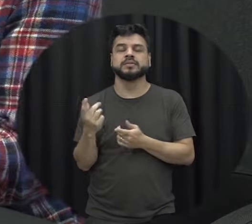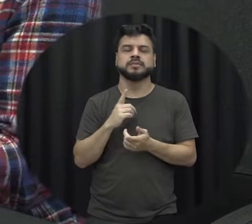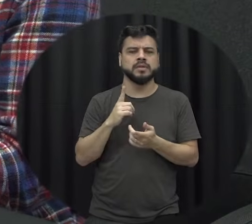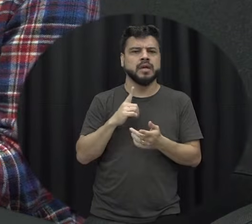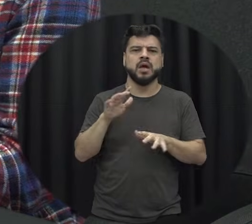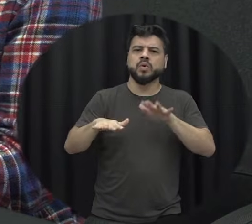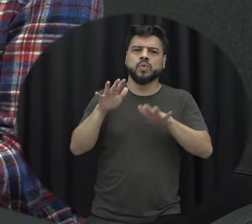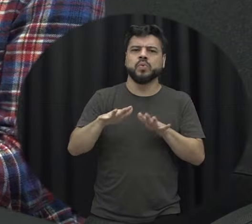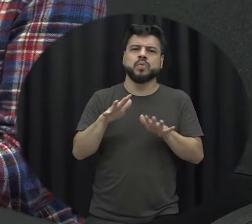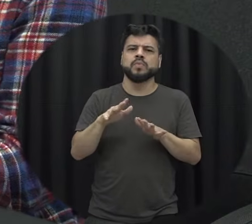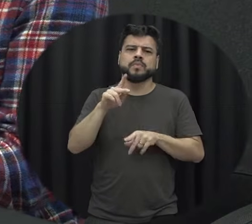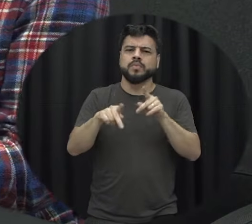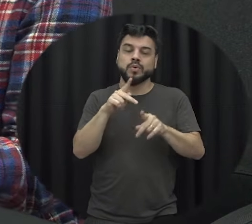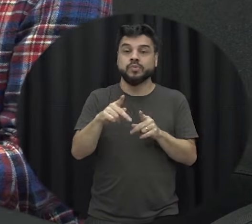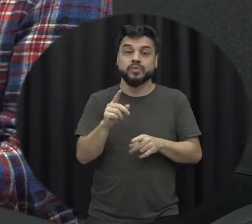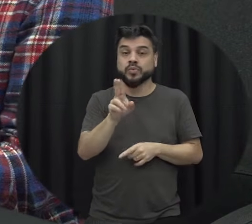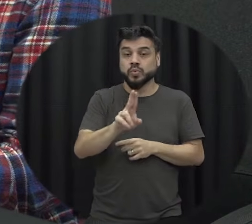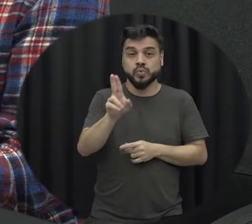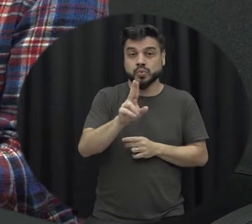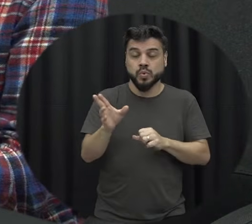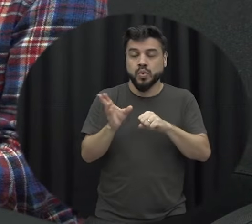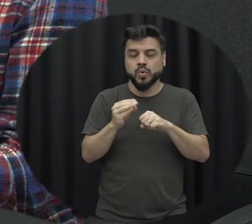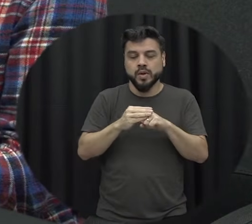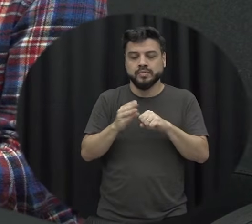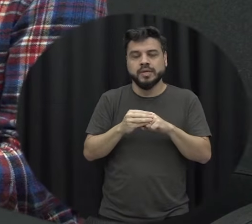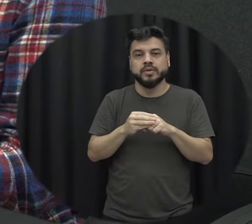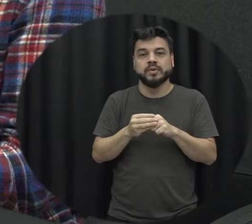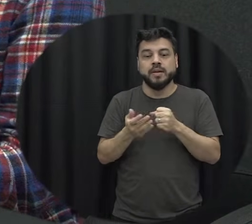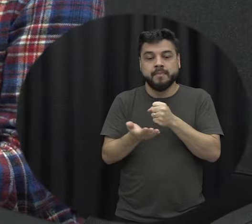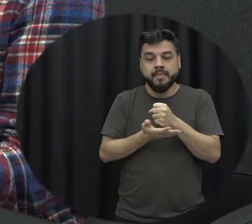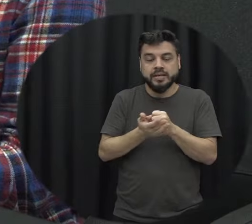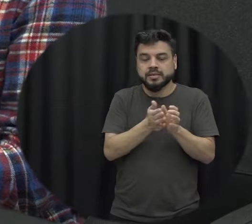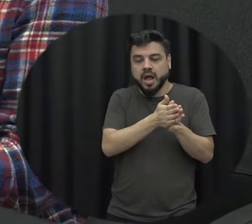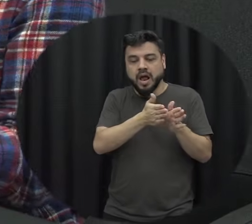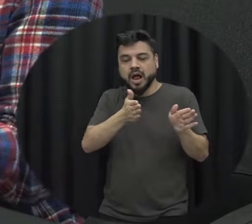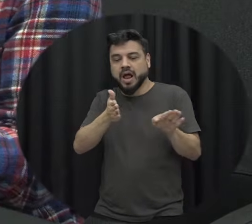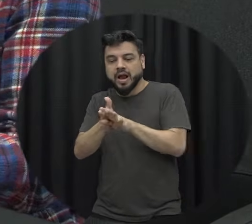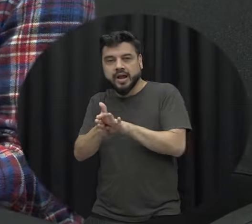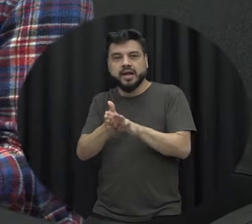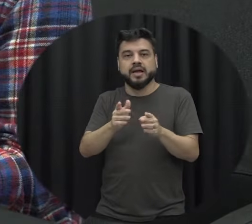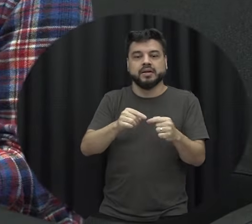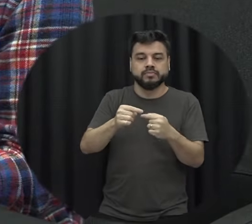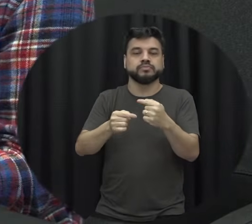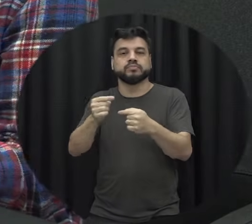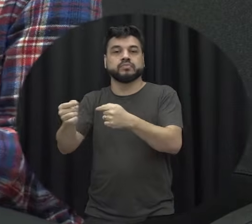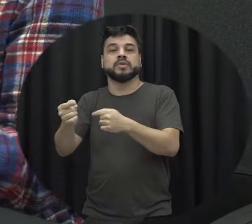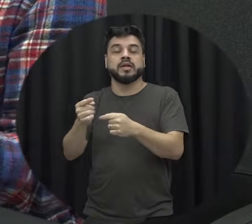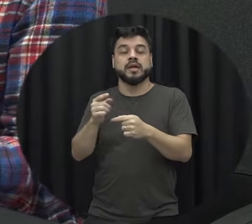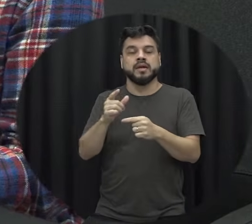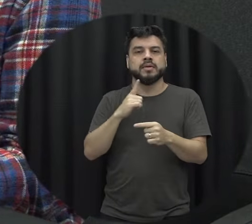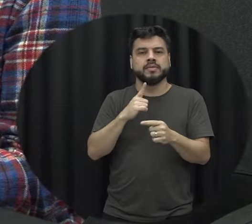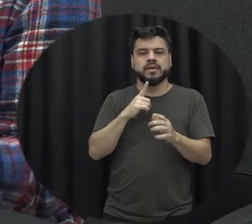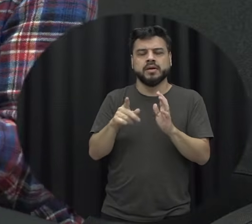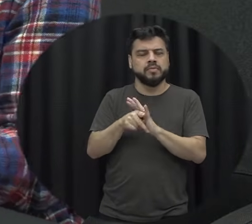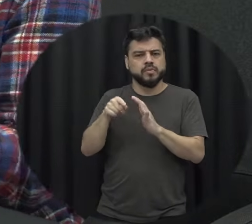não têm um conhecimento, vamos dizer assim, tão avançado em relação a bases, e